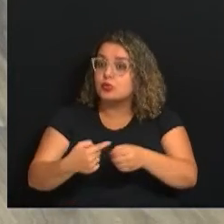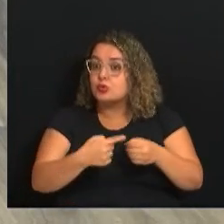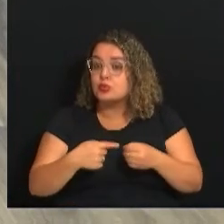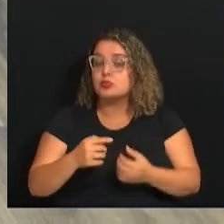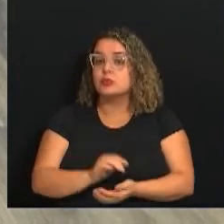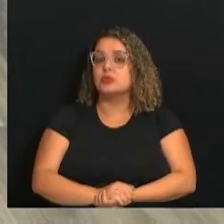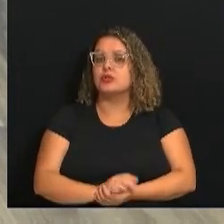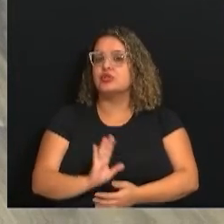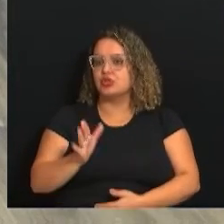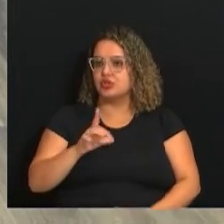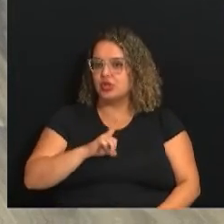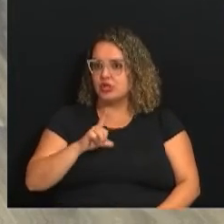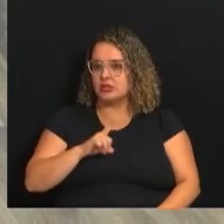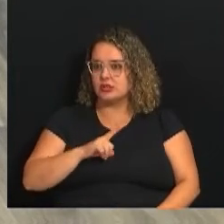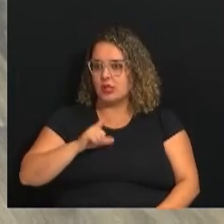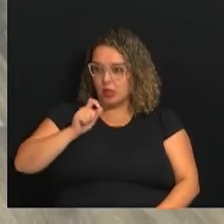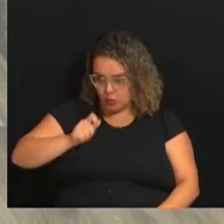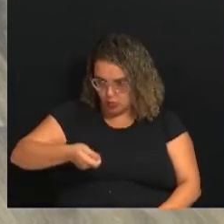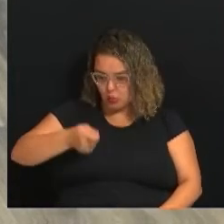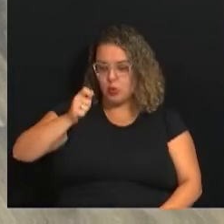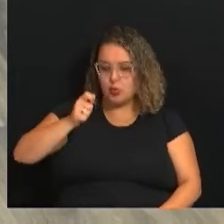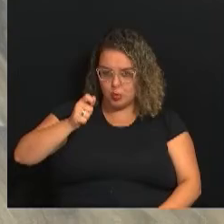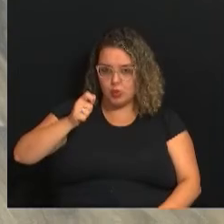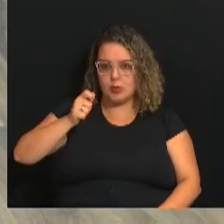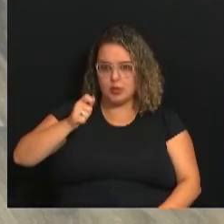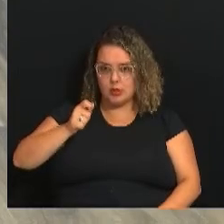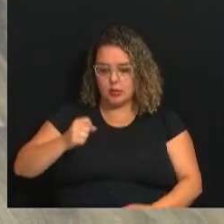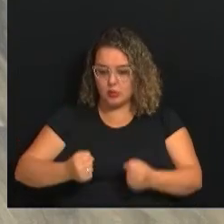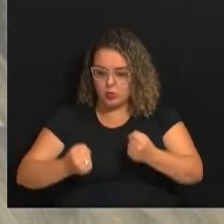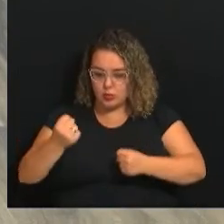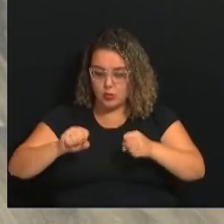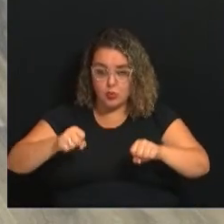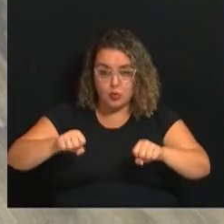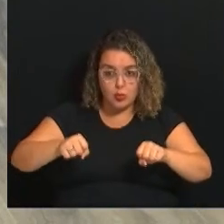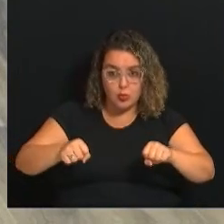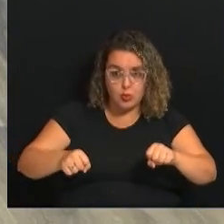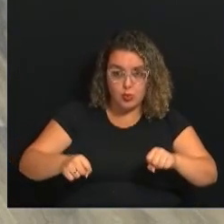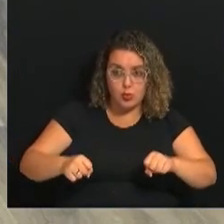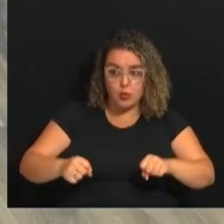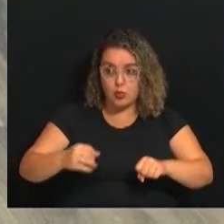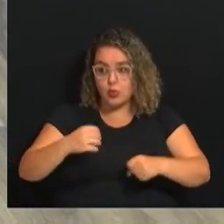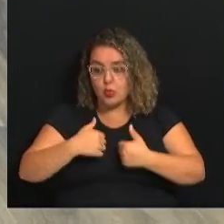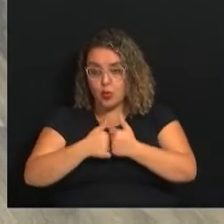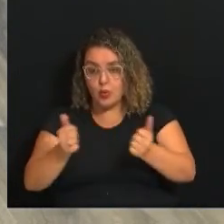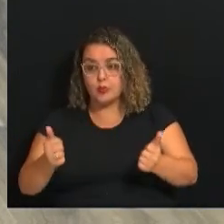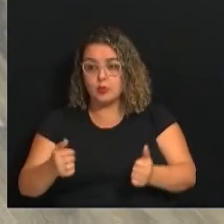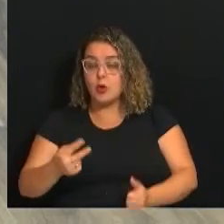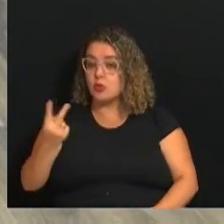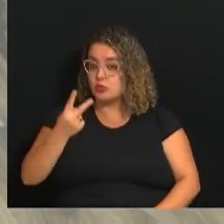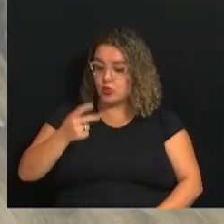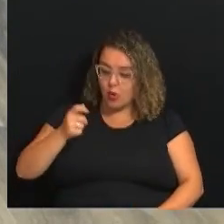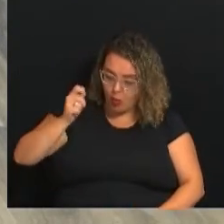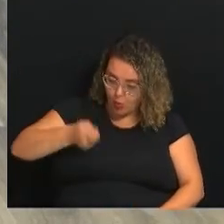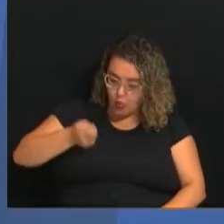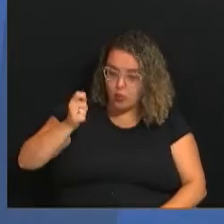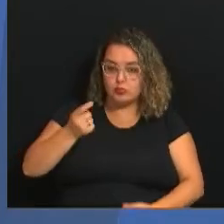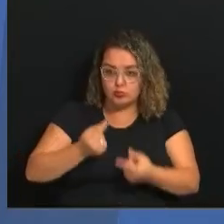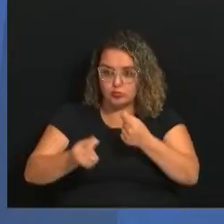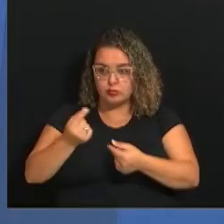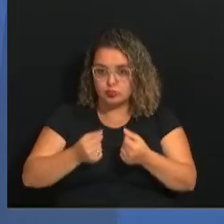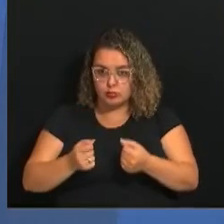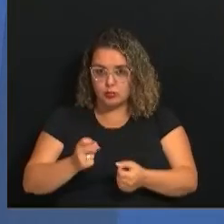e limpar a face interna de todas as folhas, que é onde a água fica acumulada, para evitar a proliferação do mosquito.